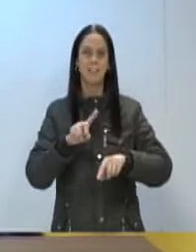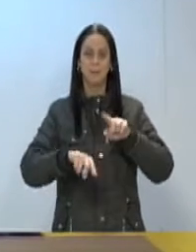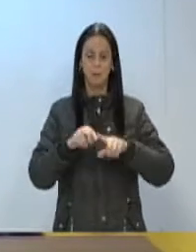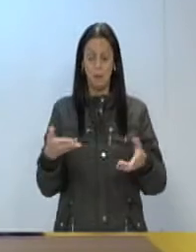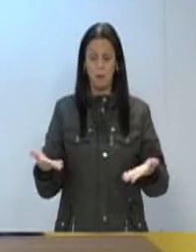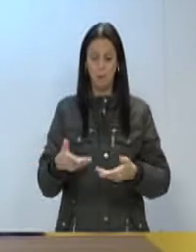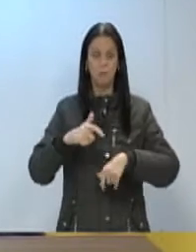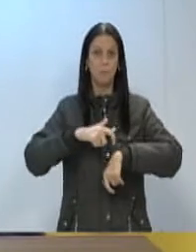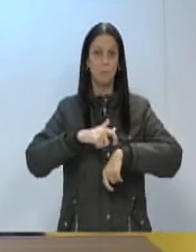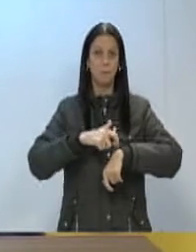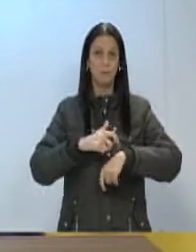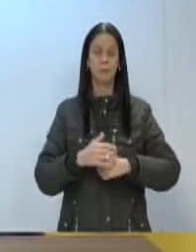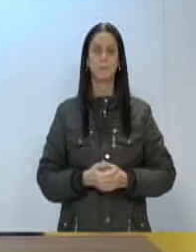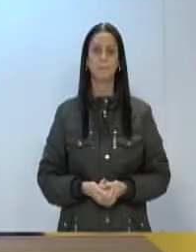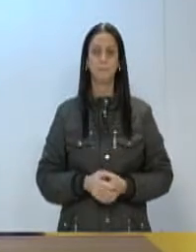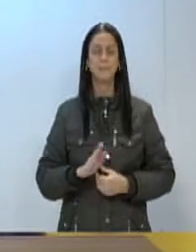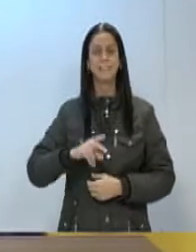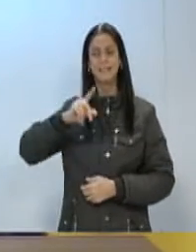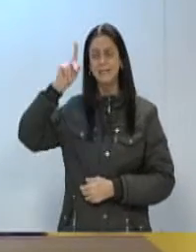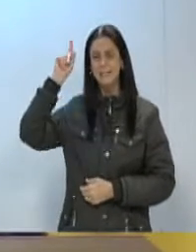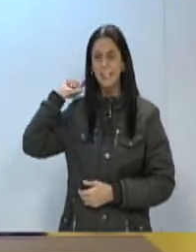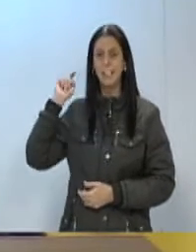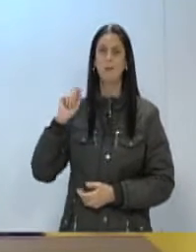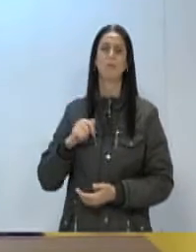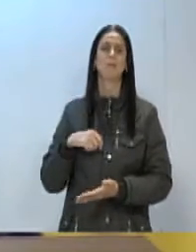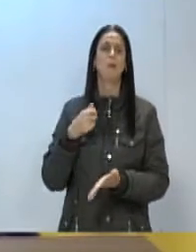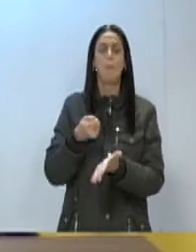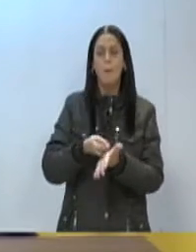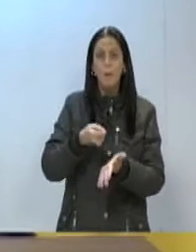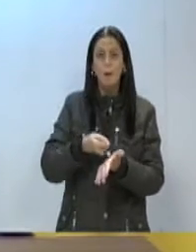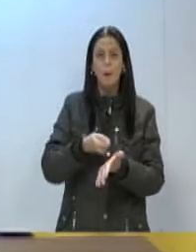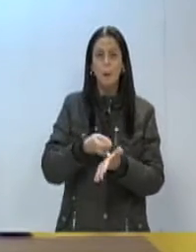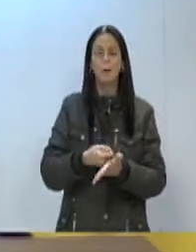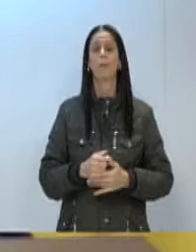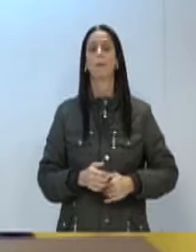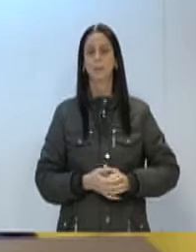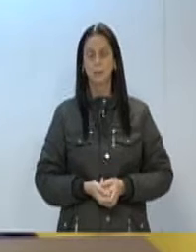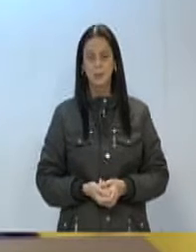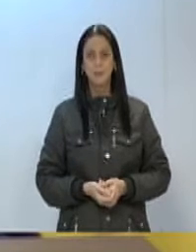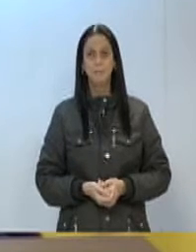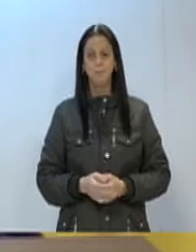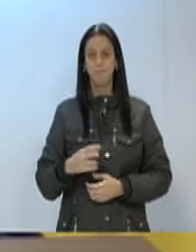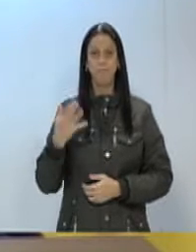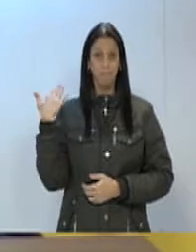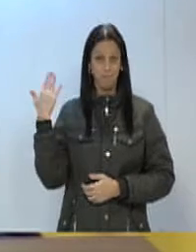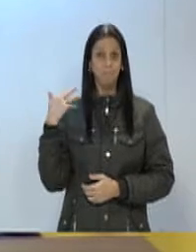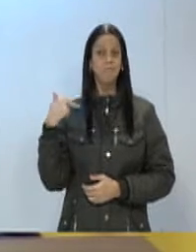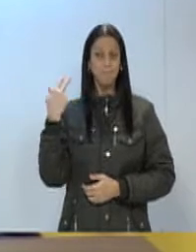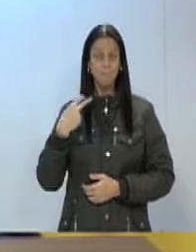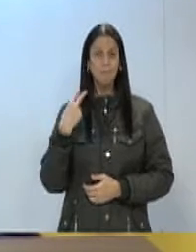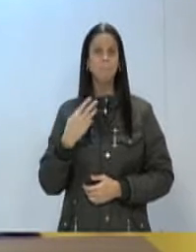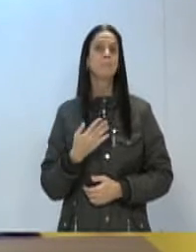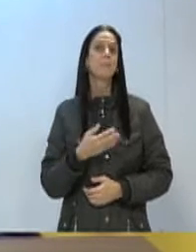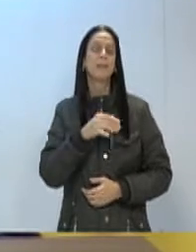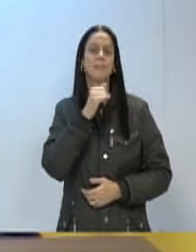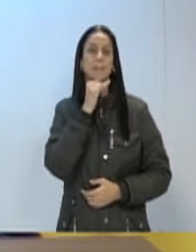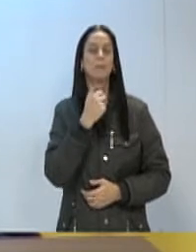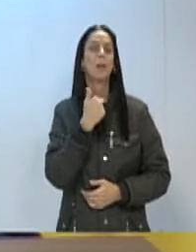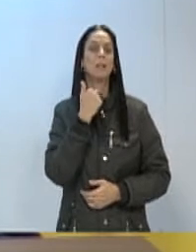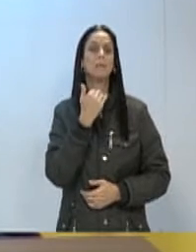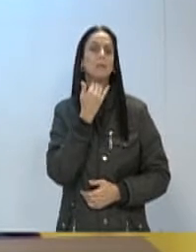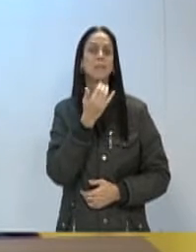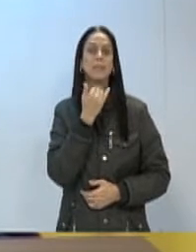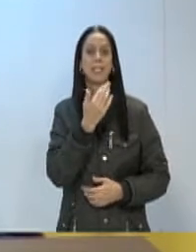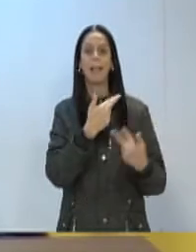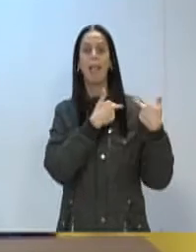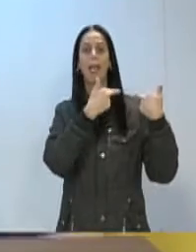nesse momento isso cobrança muito antiga que nós já havíamos feito aqui enquanto Vereador eu não adianta jogar responsabilidade